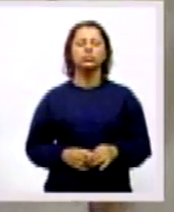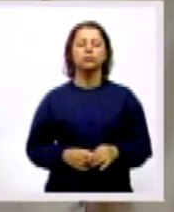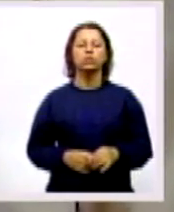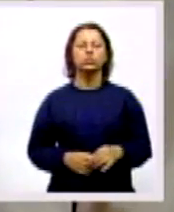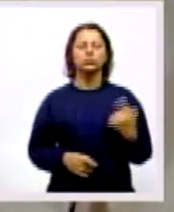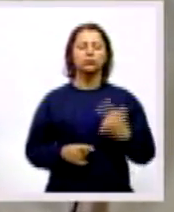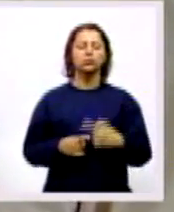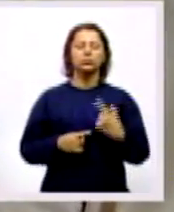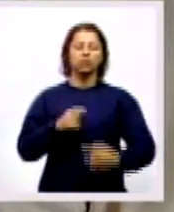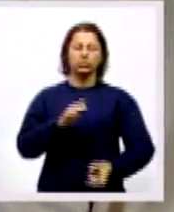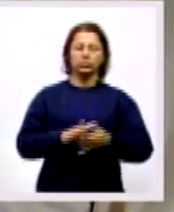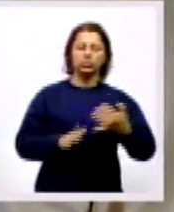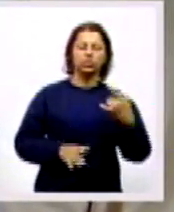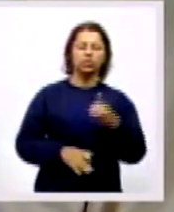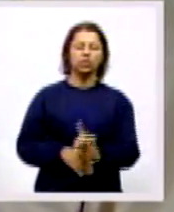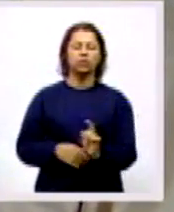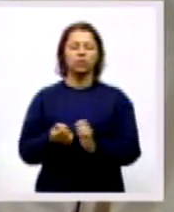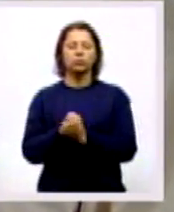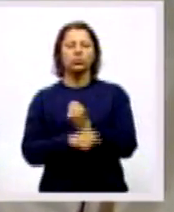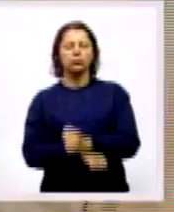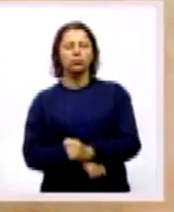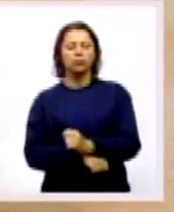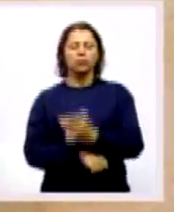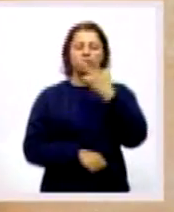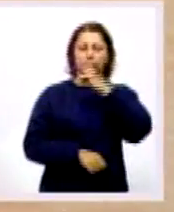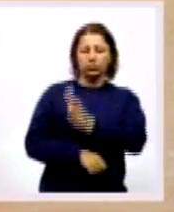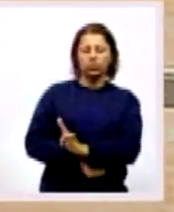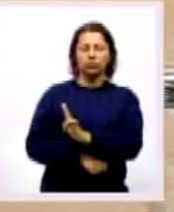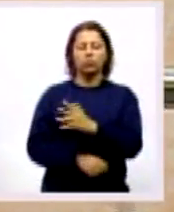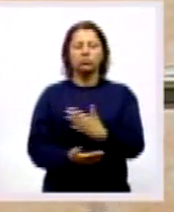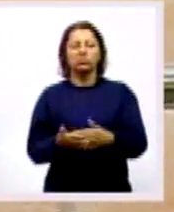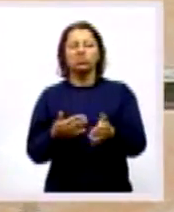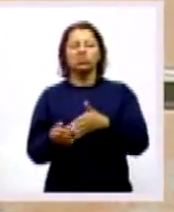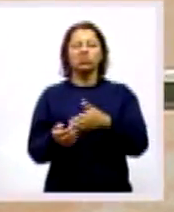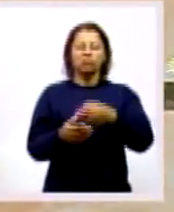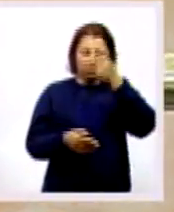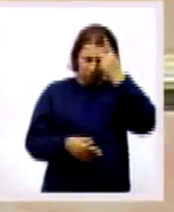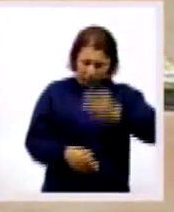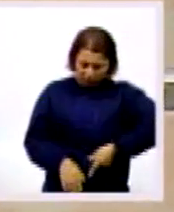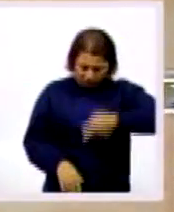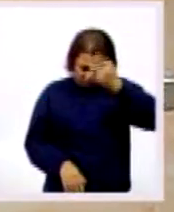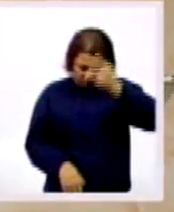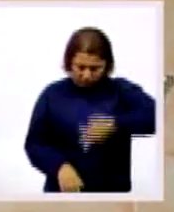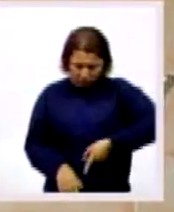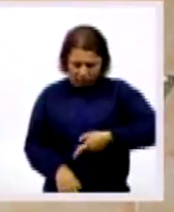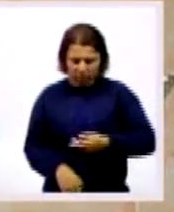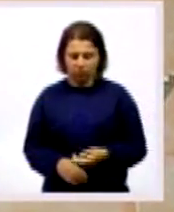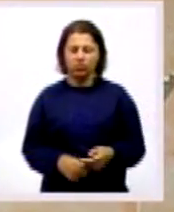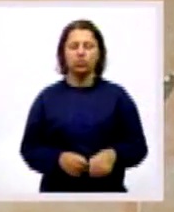Por que que tantas vezes você se prende à sua visão mesquinha, ao seu egoísmo?